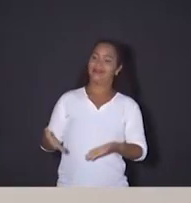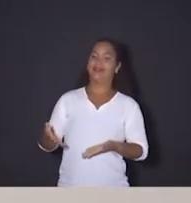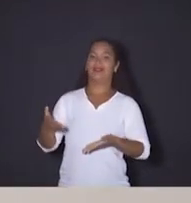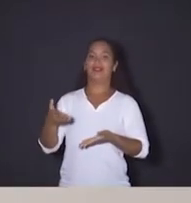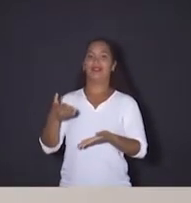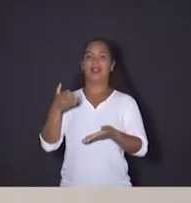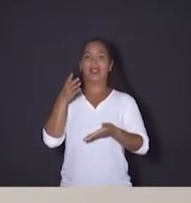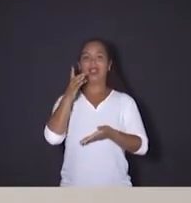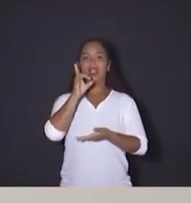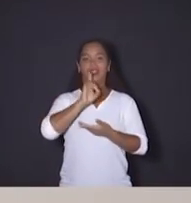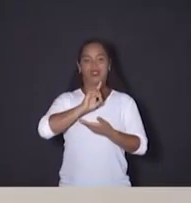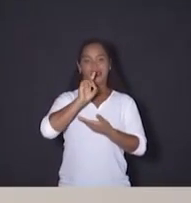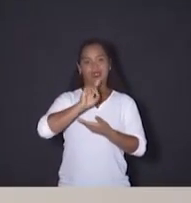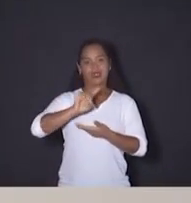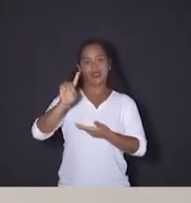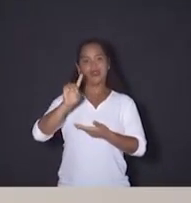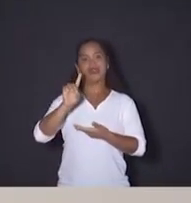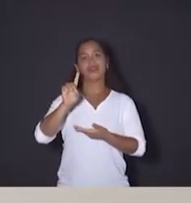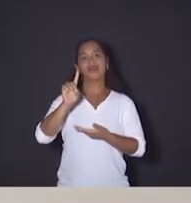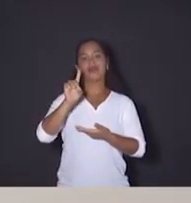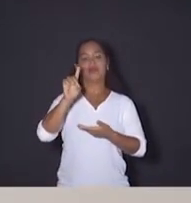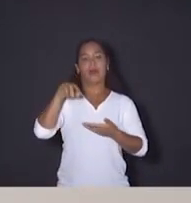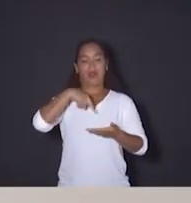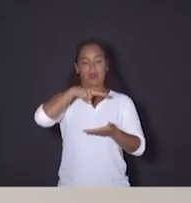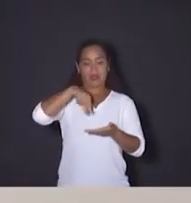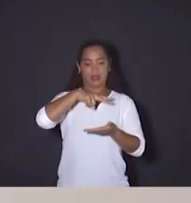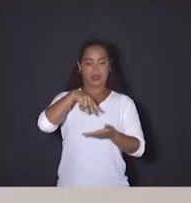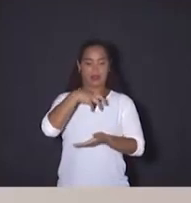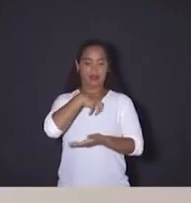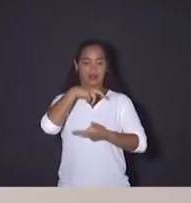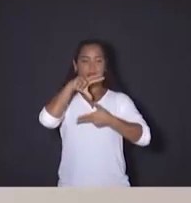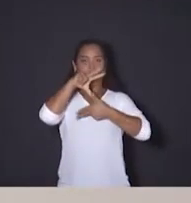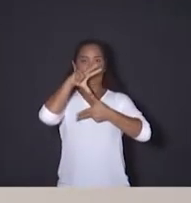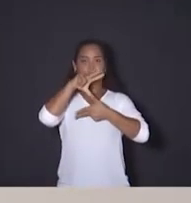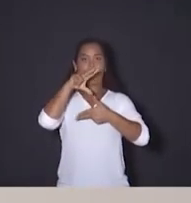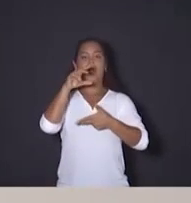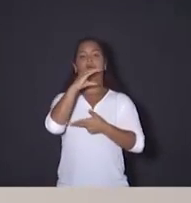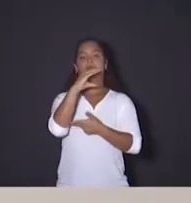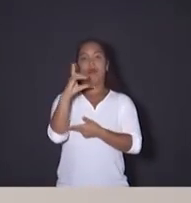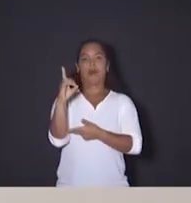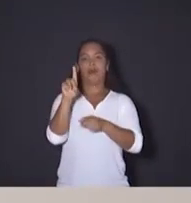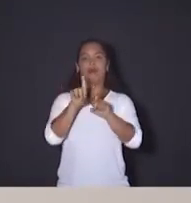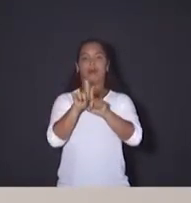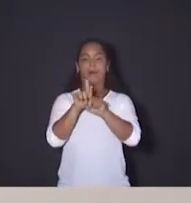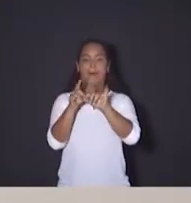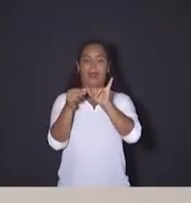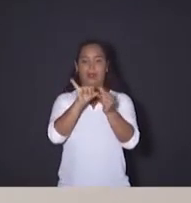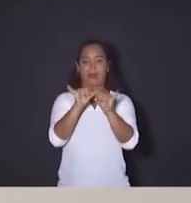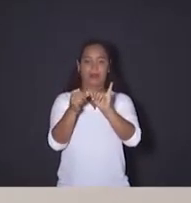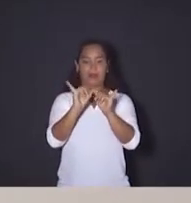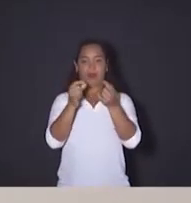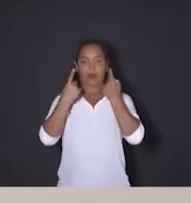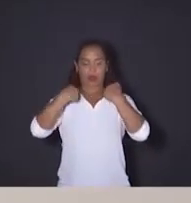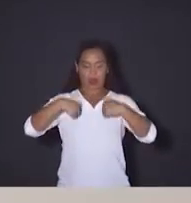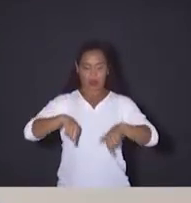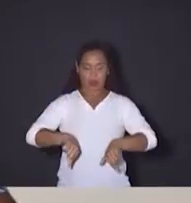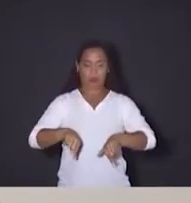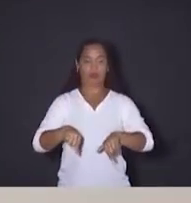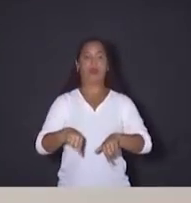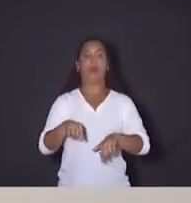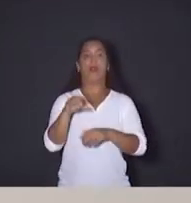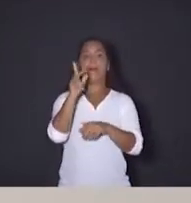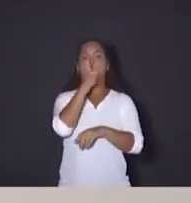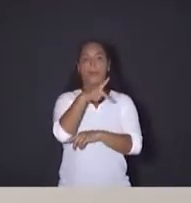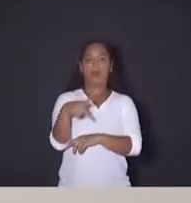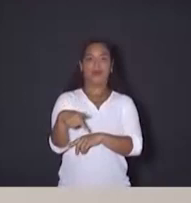da Escola de Dança da Universidade Federal da Bahia, coordenadora do Laboratório de Pesquisas Avançadas do Corpo, a professora